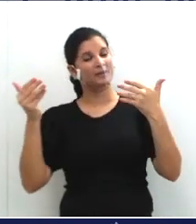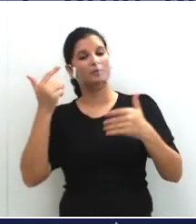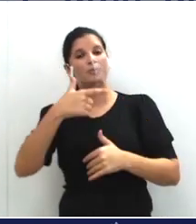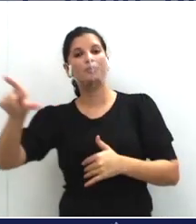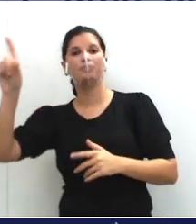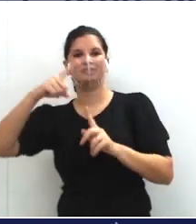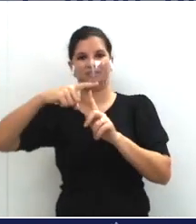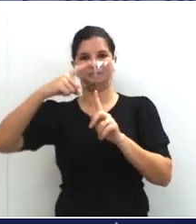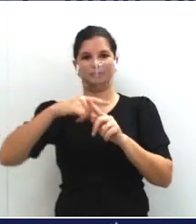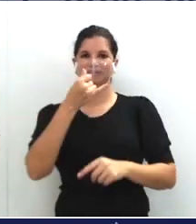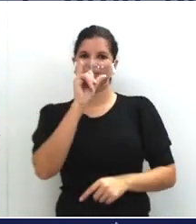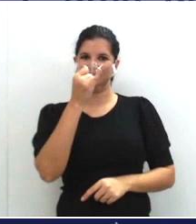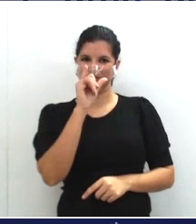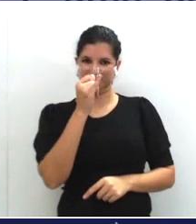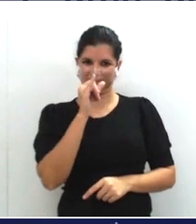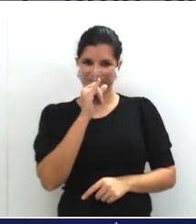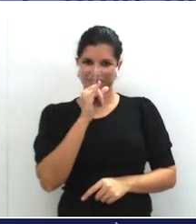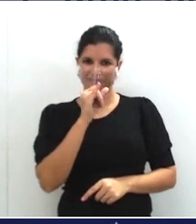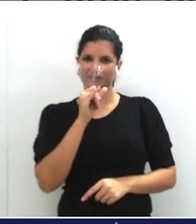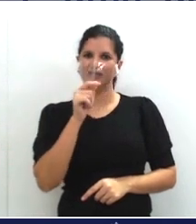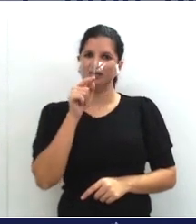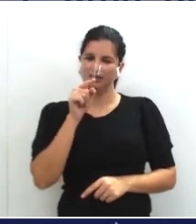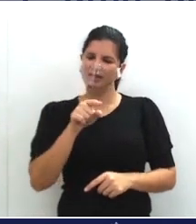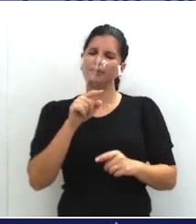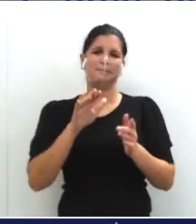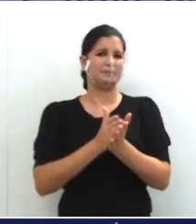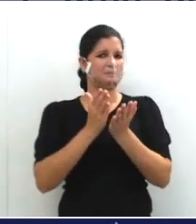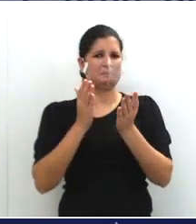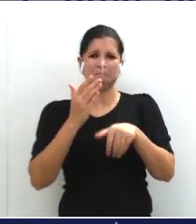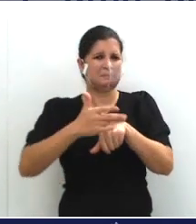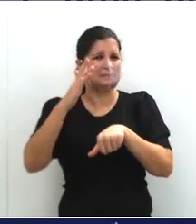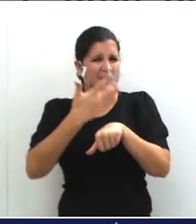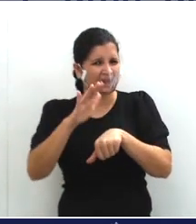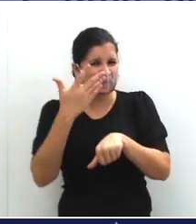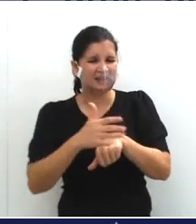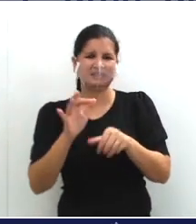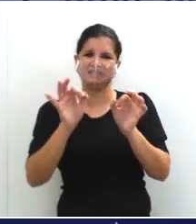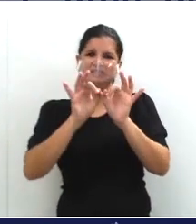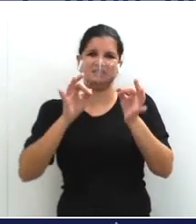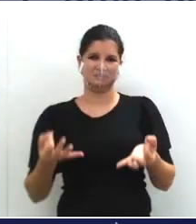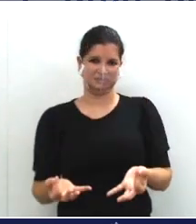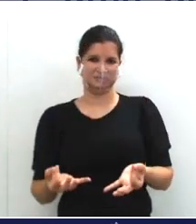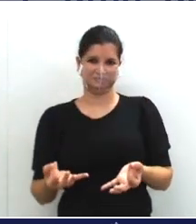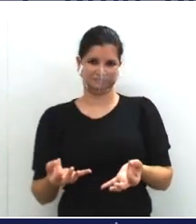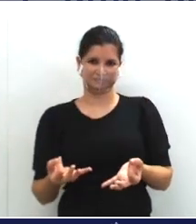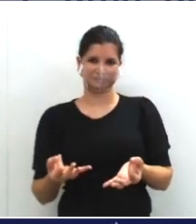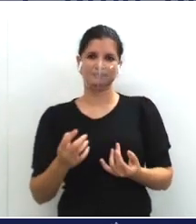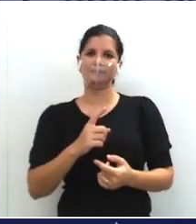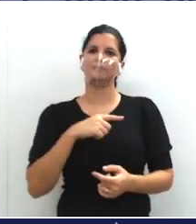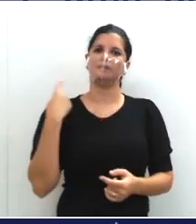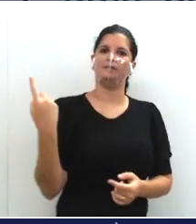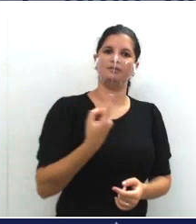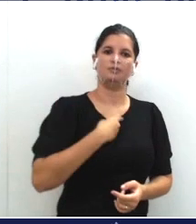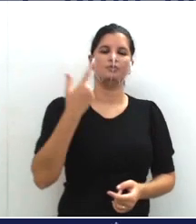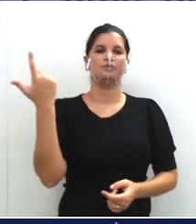energia. Essa forma de geração ela é mais prática e simples e obtemos, por isso,